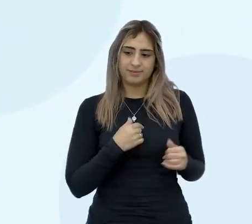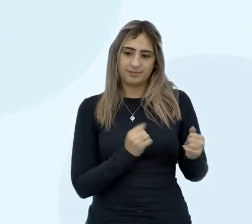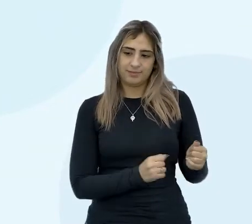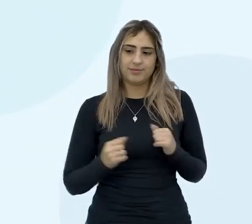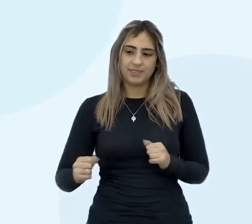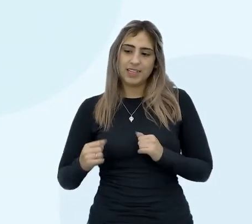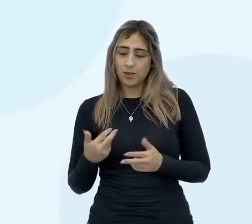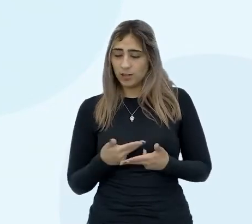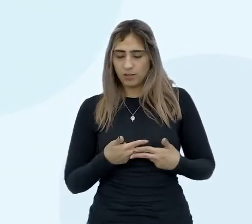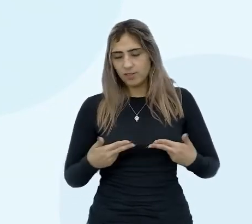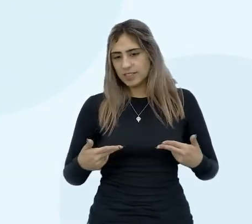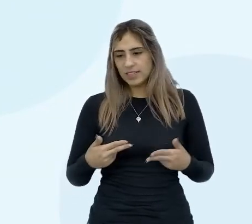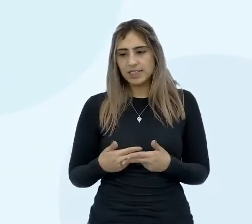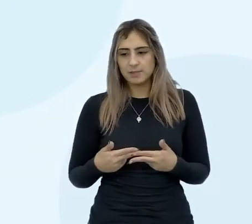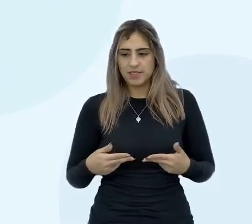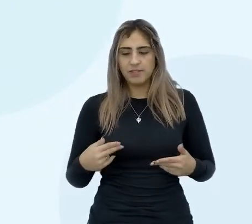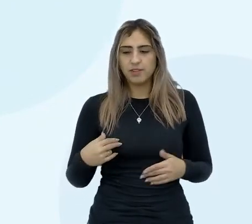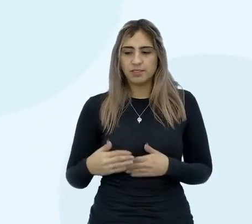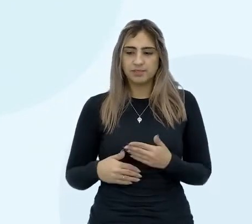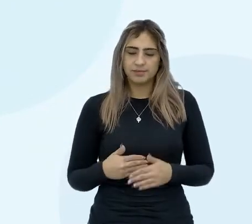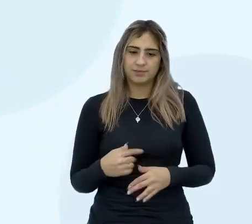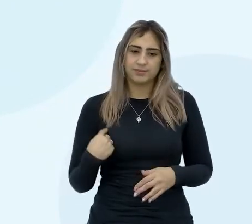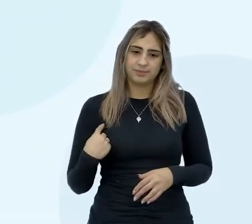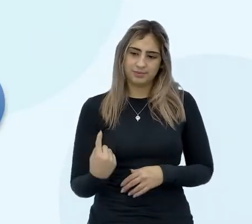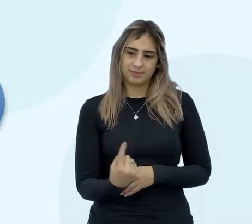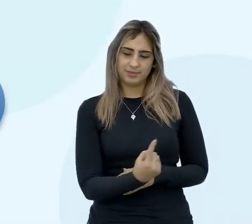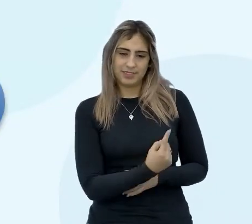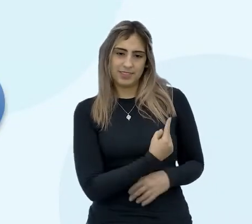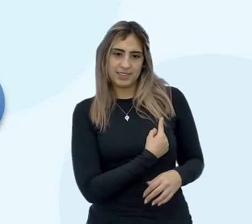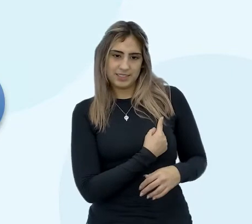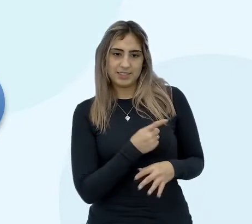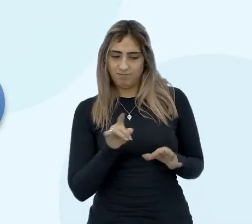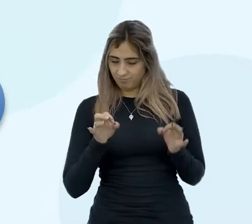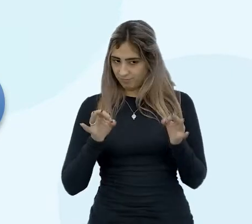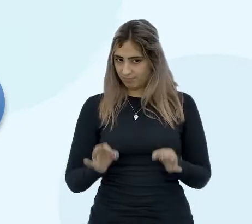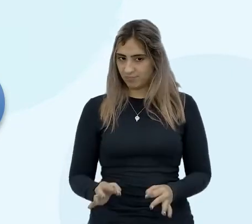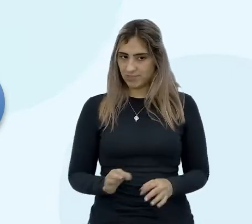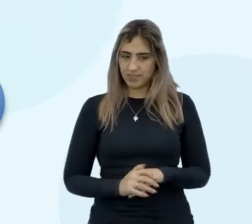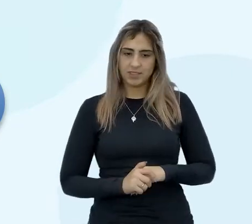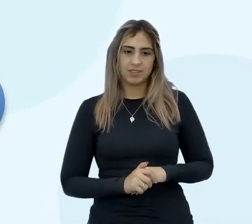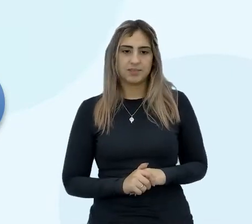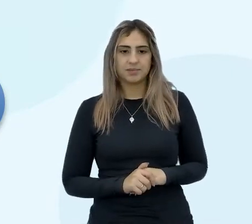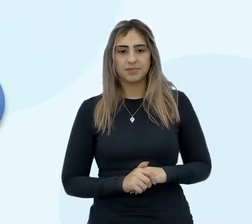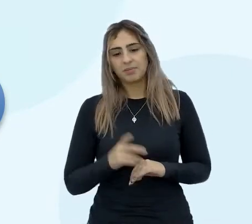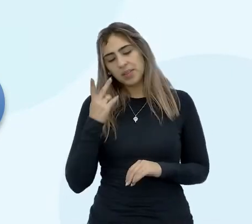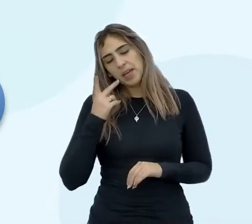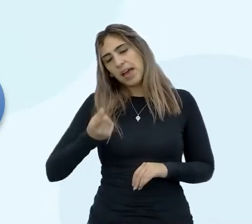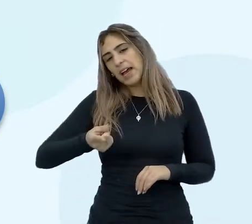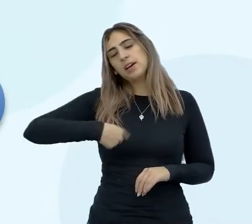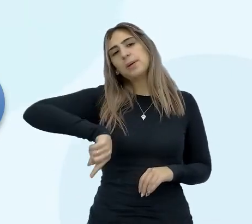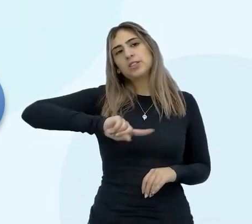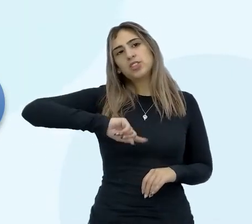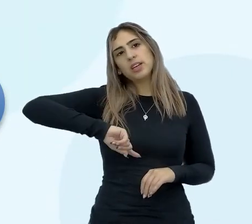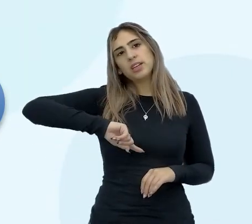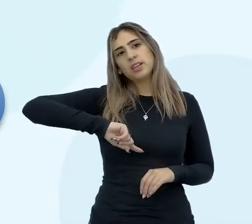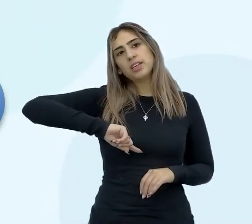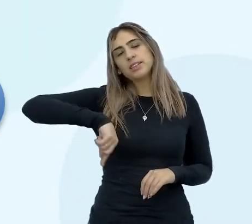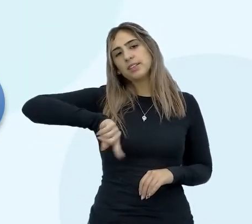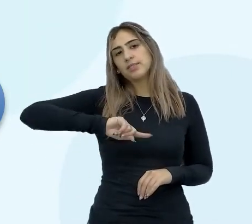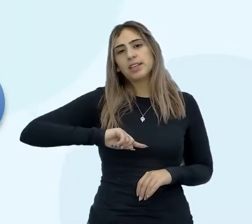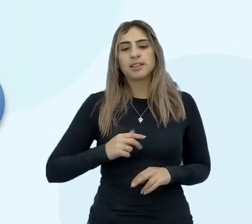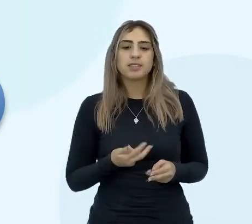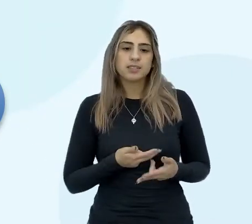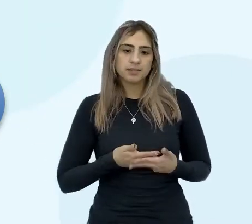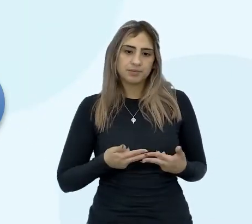podemos ter solutos também líquidos, por exemplo, tá certo? Bom, para vocês terem uma ideia aí, olha